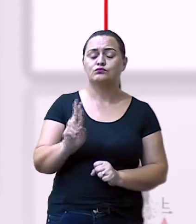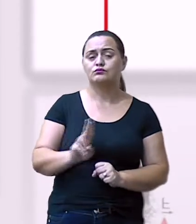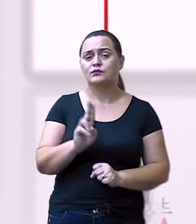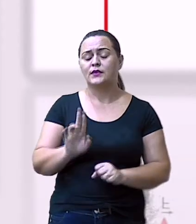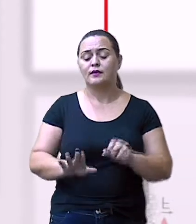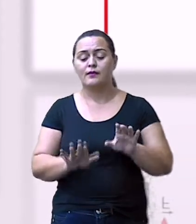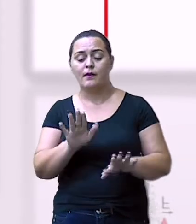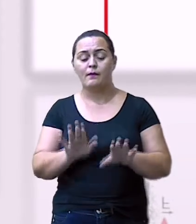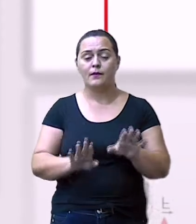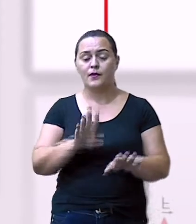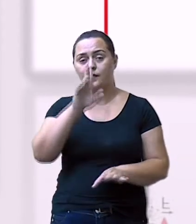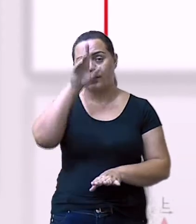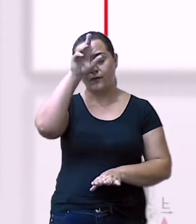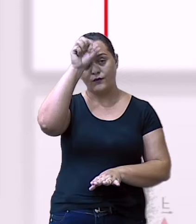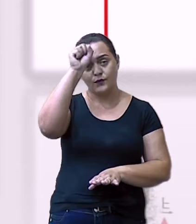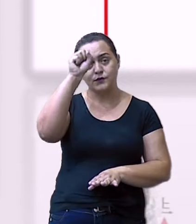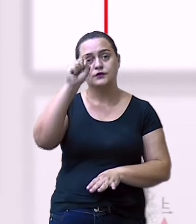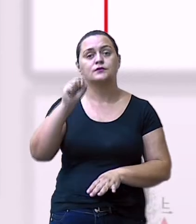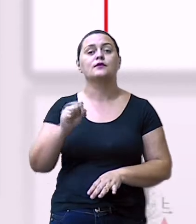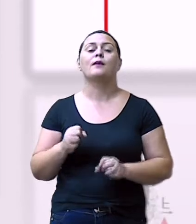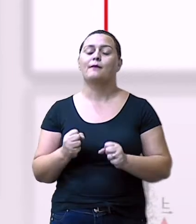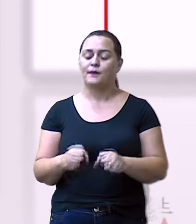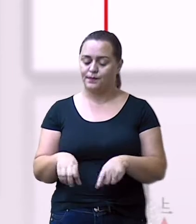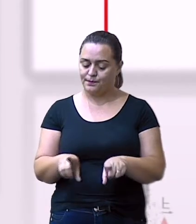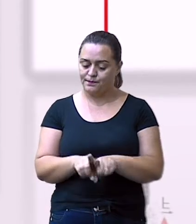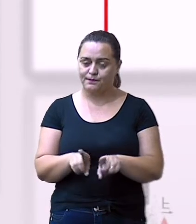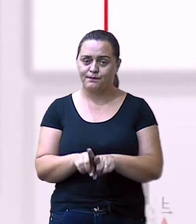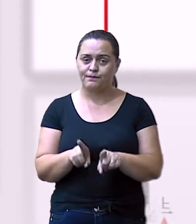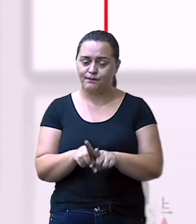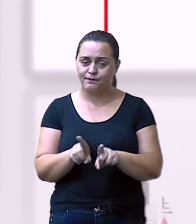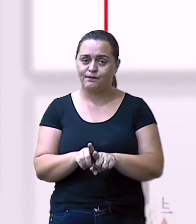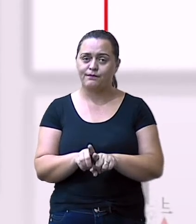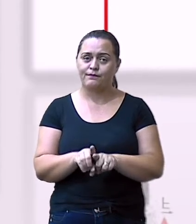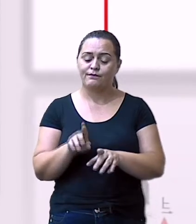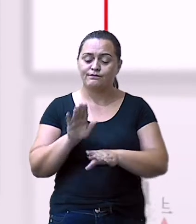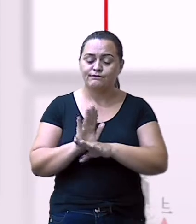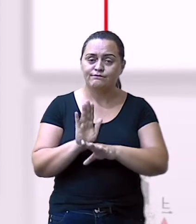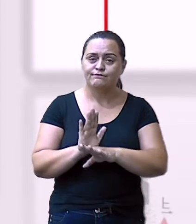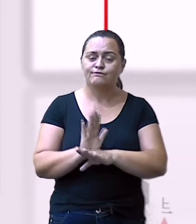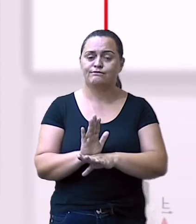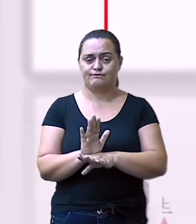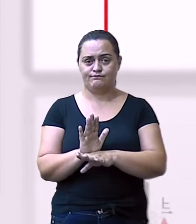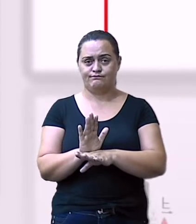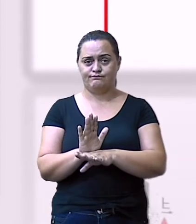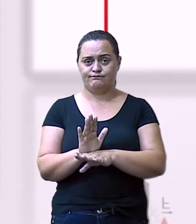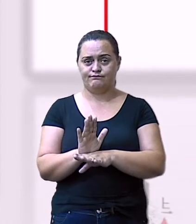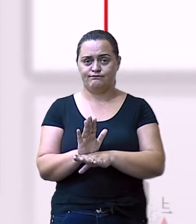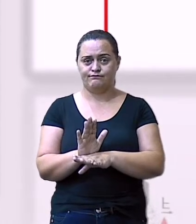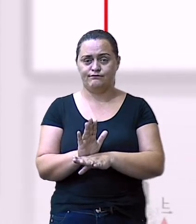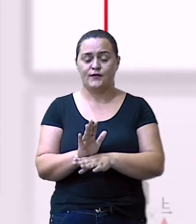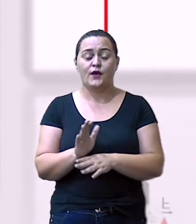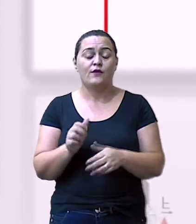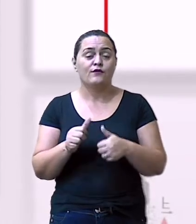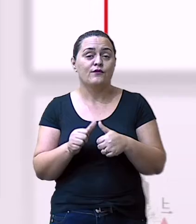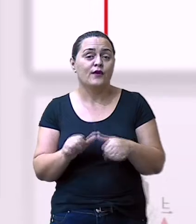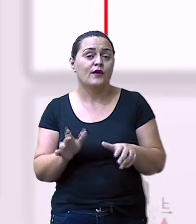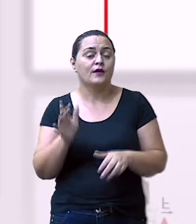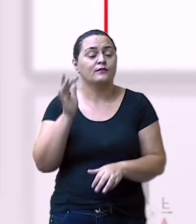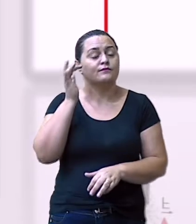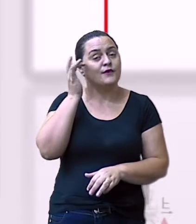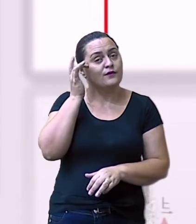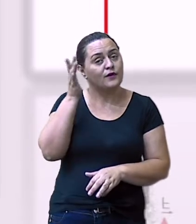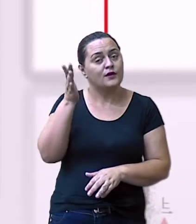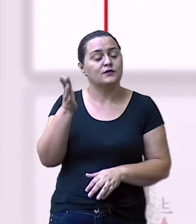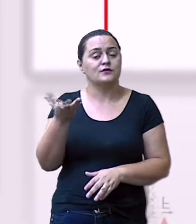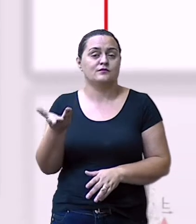que equilibra o peso. Desta forma, são utilizadas para tornar mais cômodo o trabalho